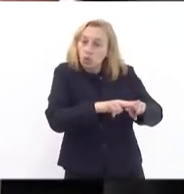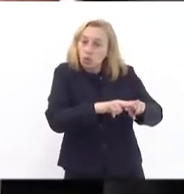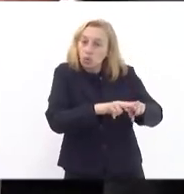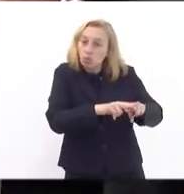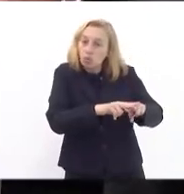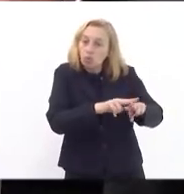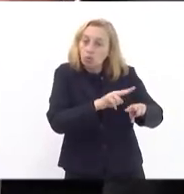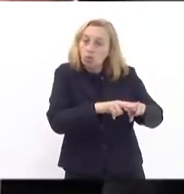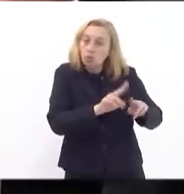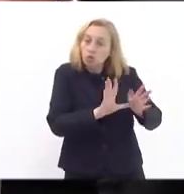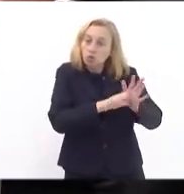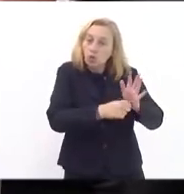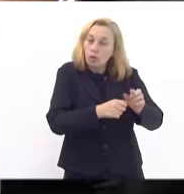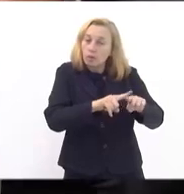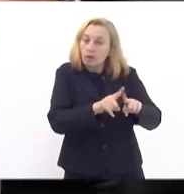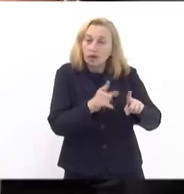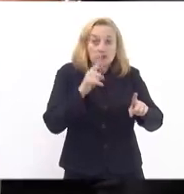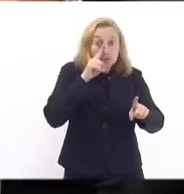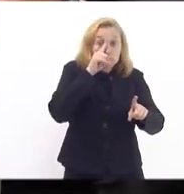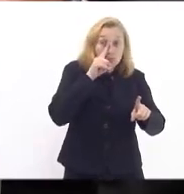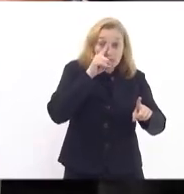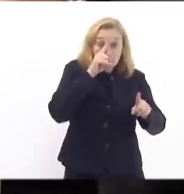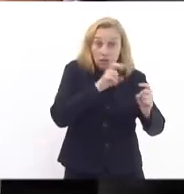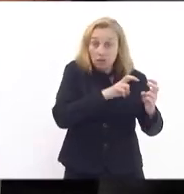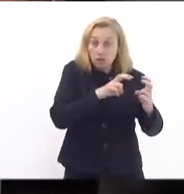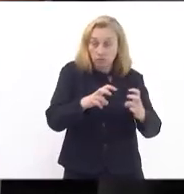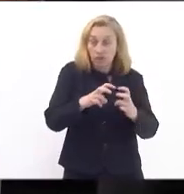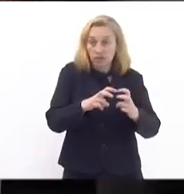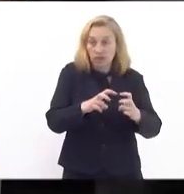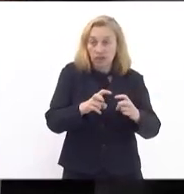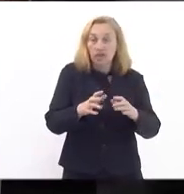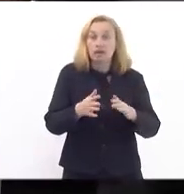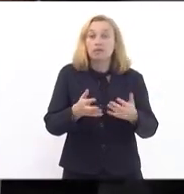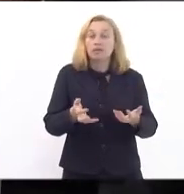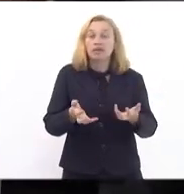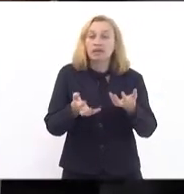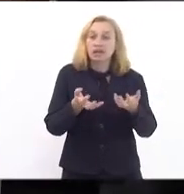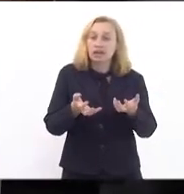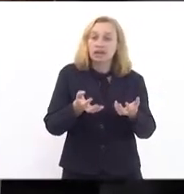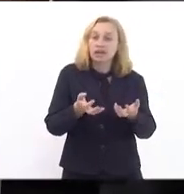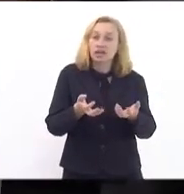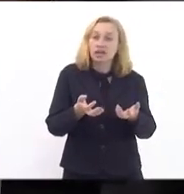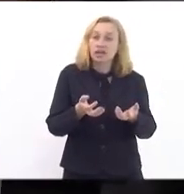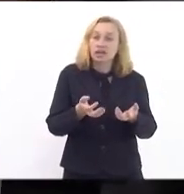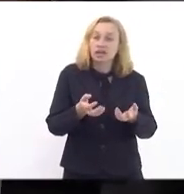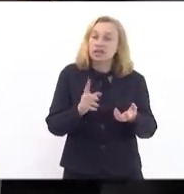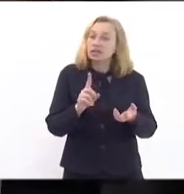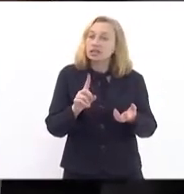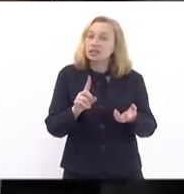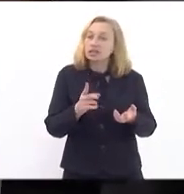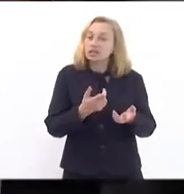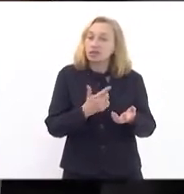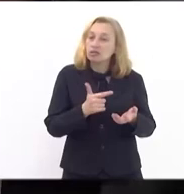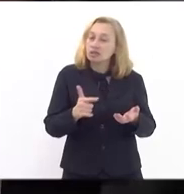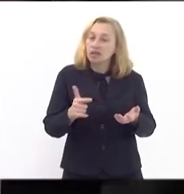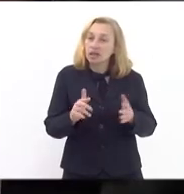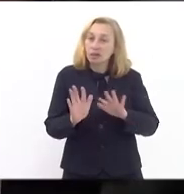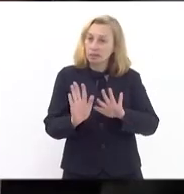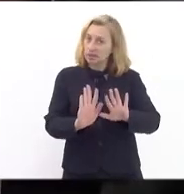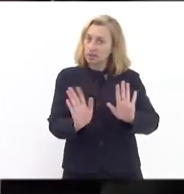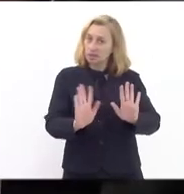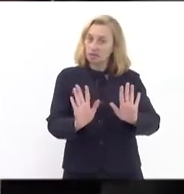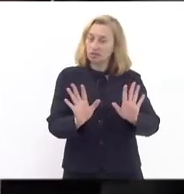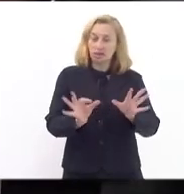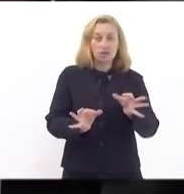perigo de desastre ferro e para tentar fazer com que não haja e aqui não vai nenhum